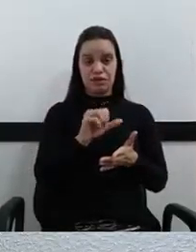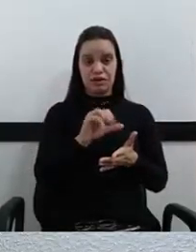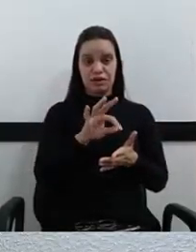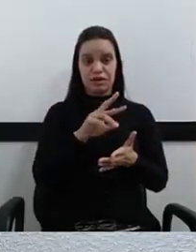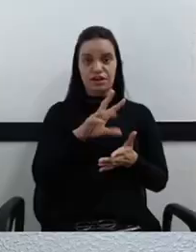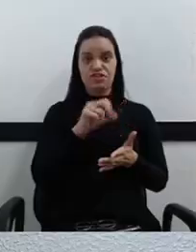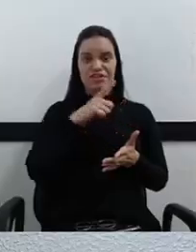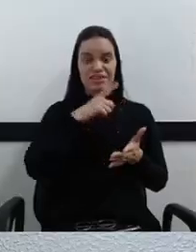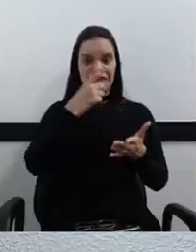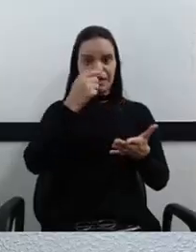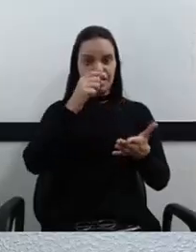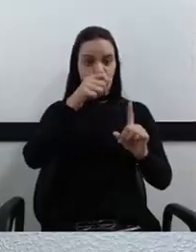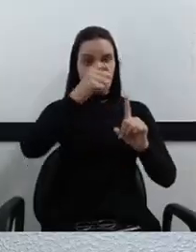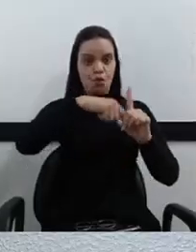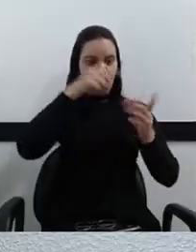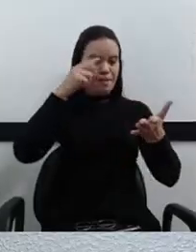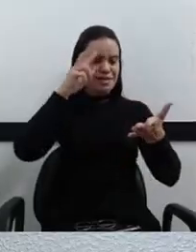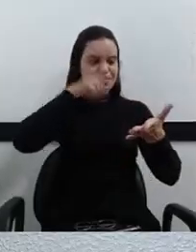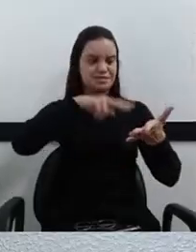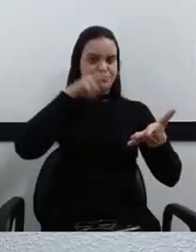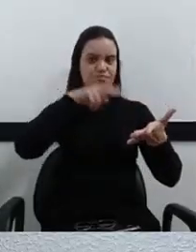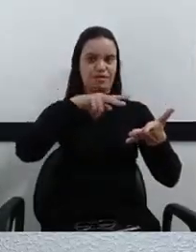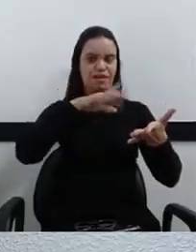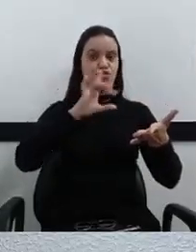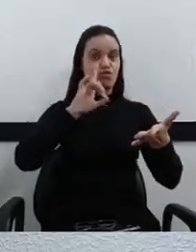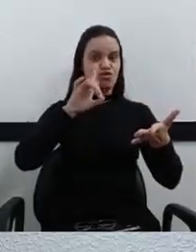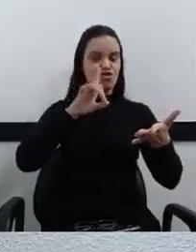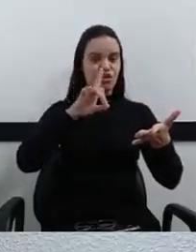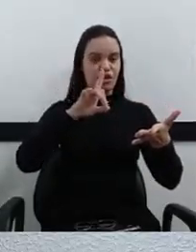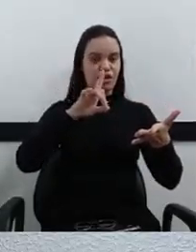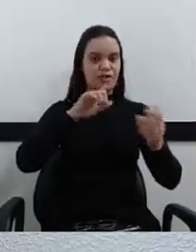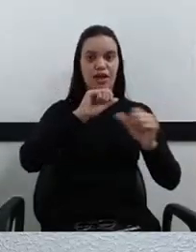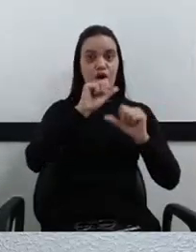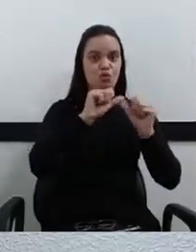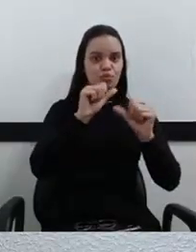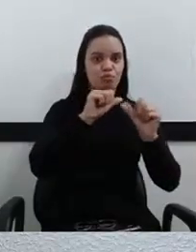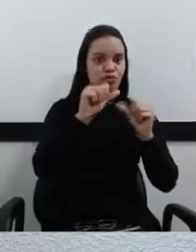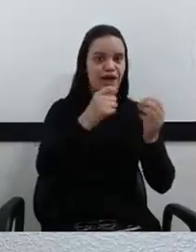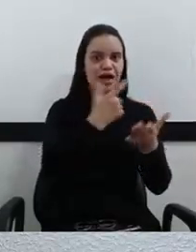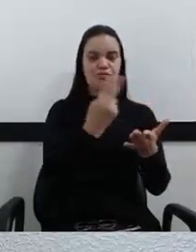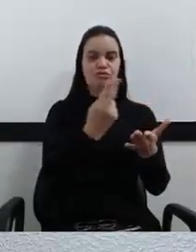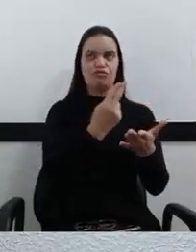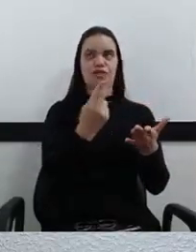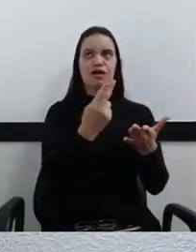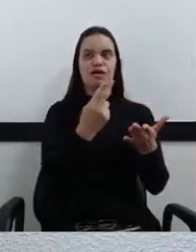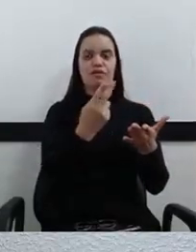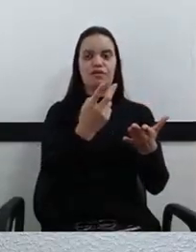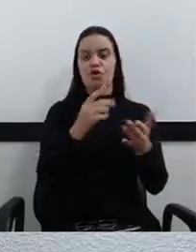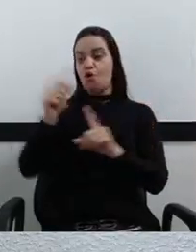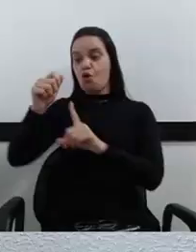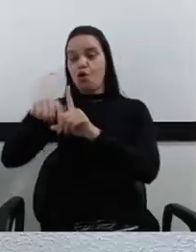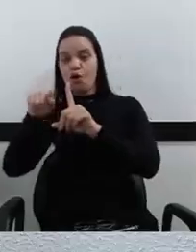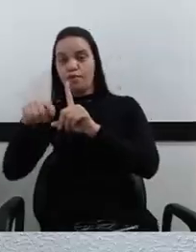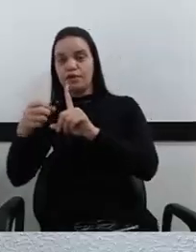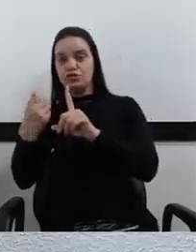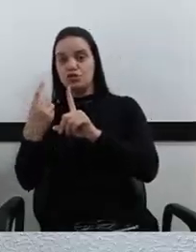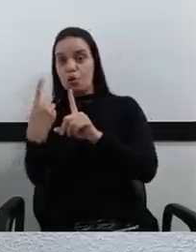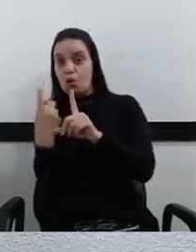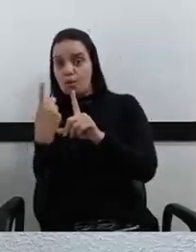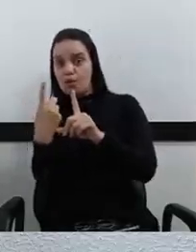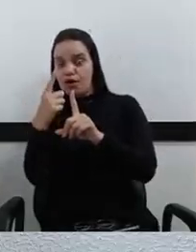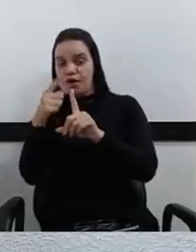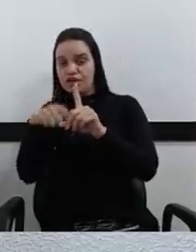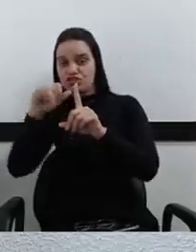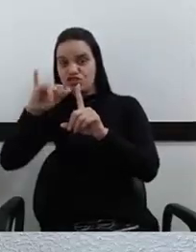de referência, 12 de 24. Isso não tem como dizer que não é um pagamento retroativo. Outra coisa é mês de referência, 1 de 25.